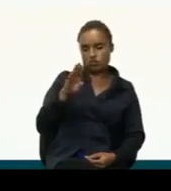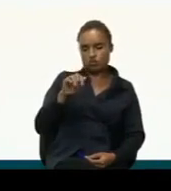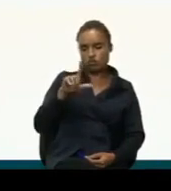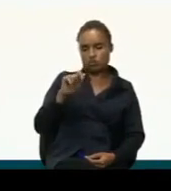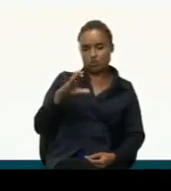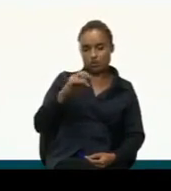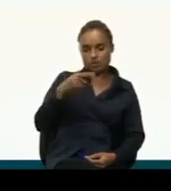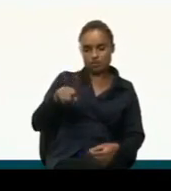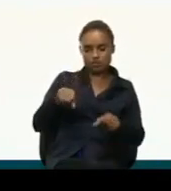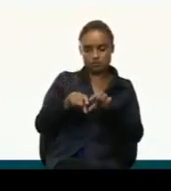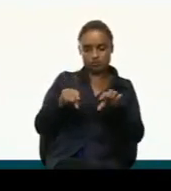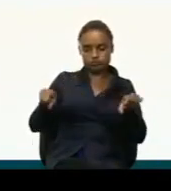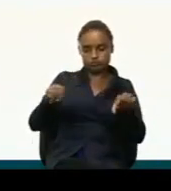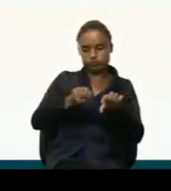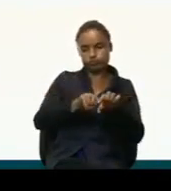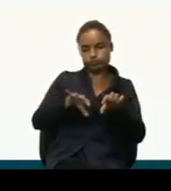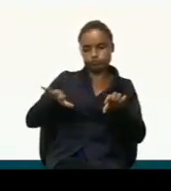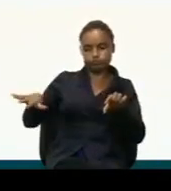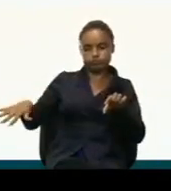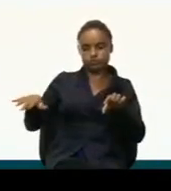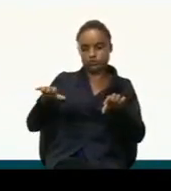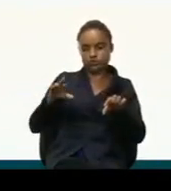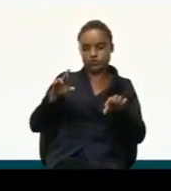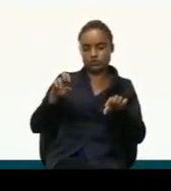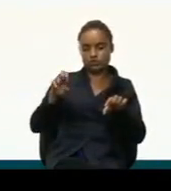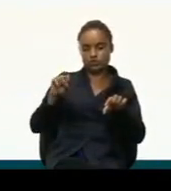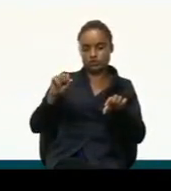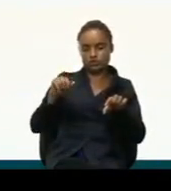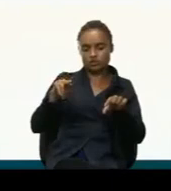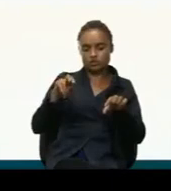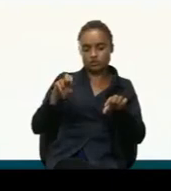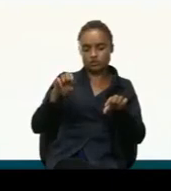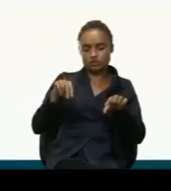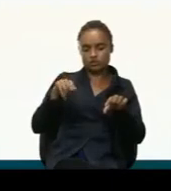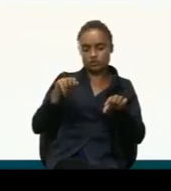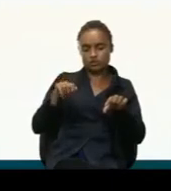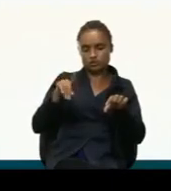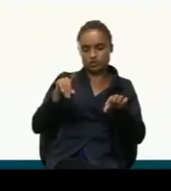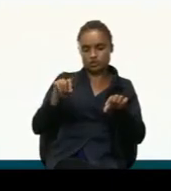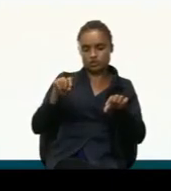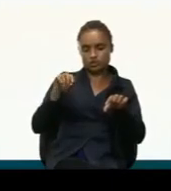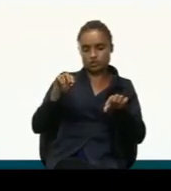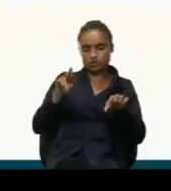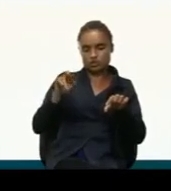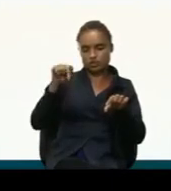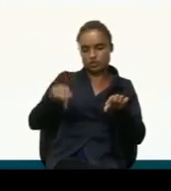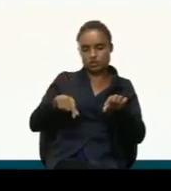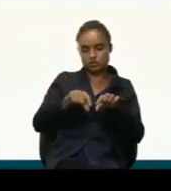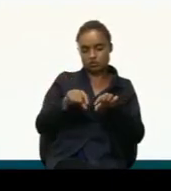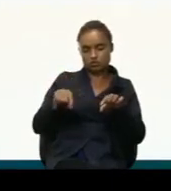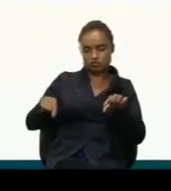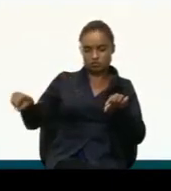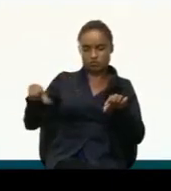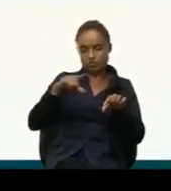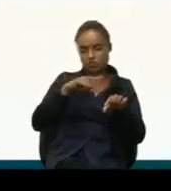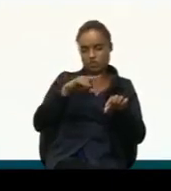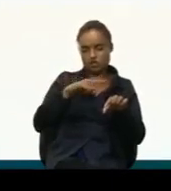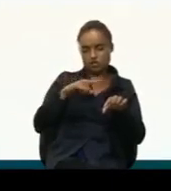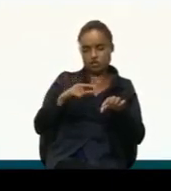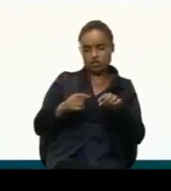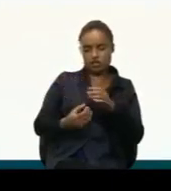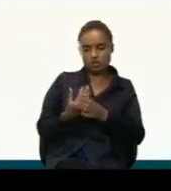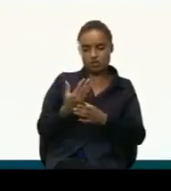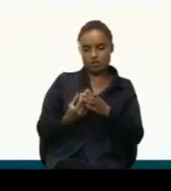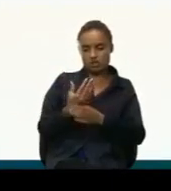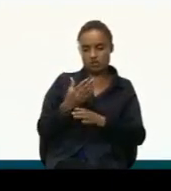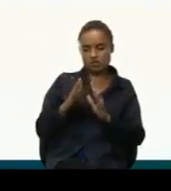reservatório, que é o desarenador. Depois ele vai para uma casa de bomba. Então, a obra era a construção dessa casa de bomba, duplicação, que